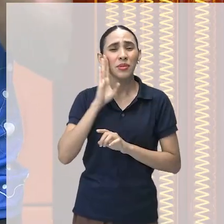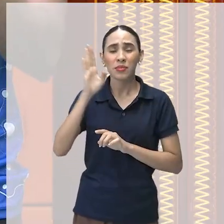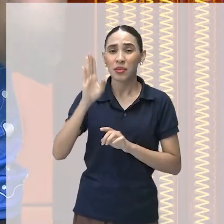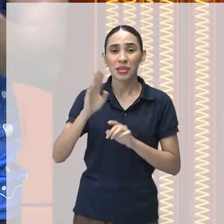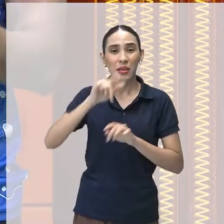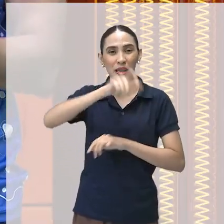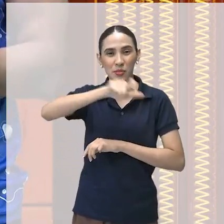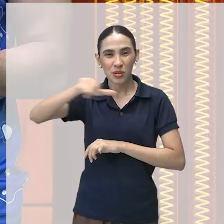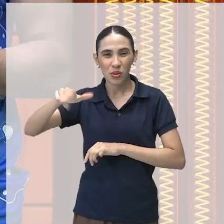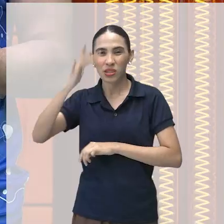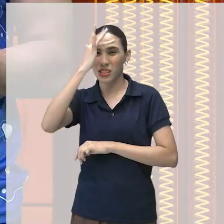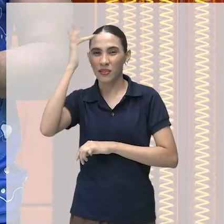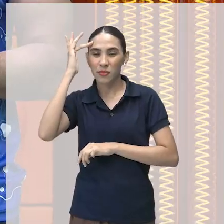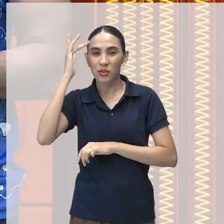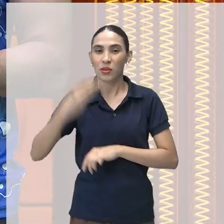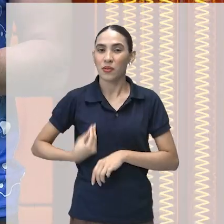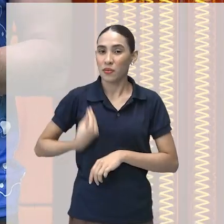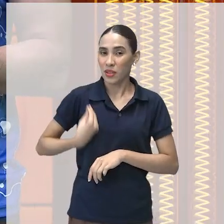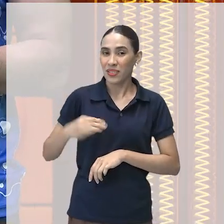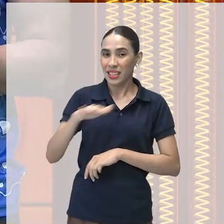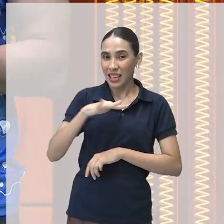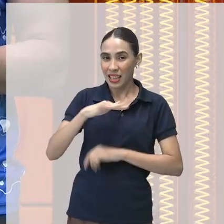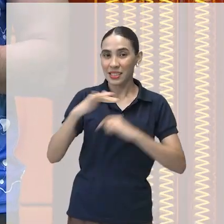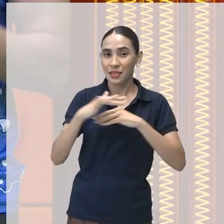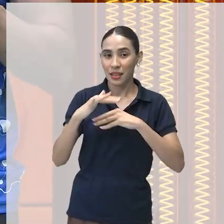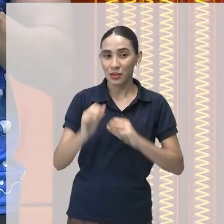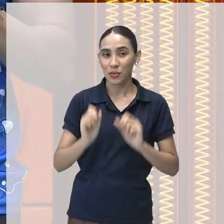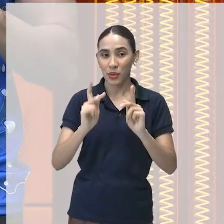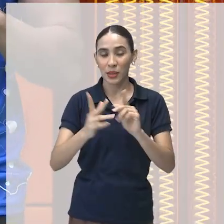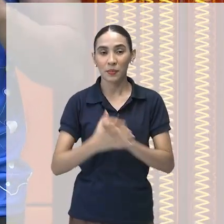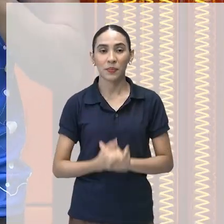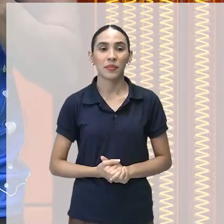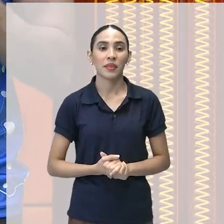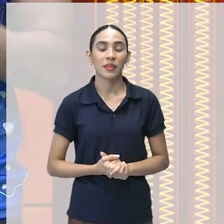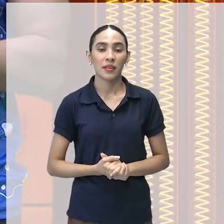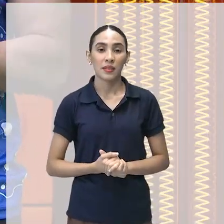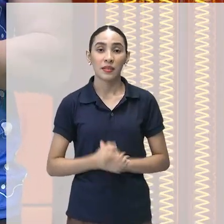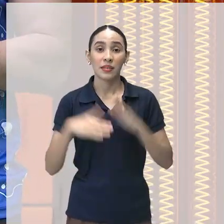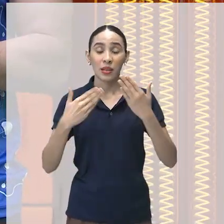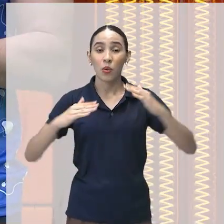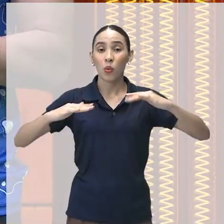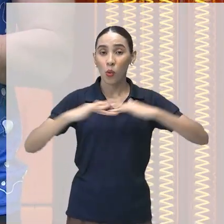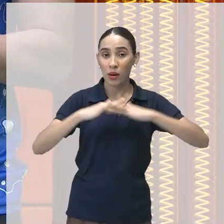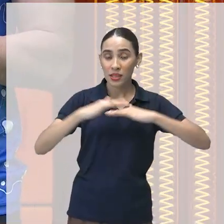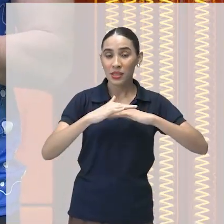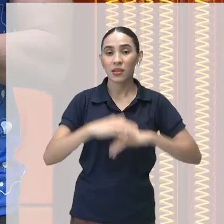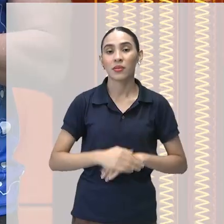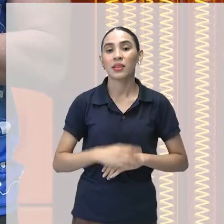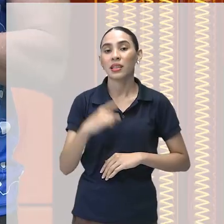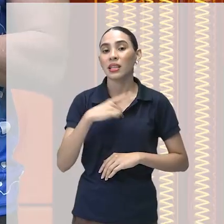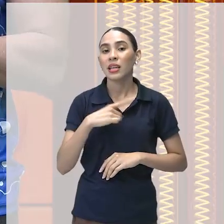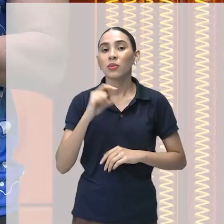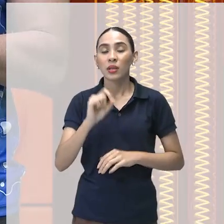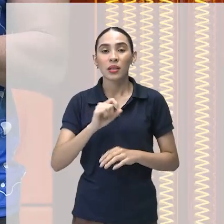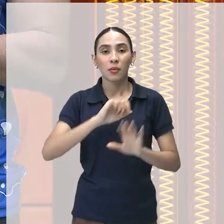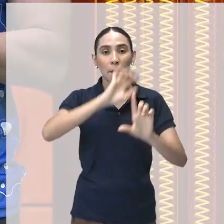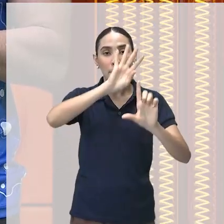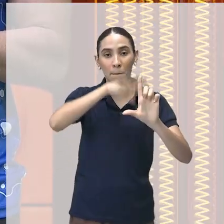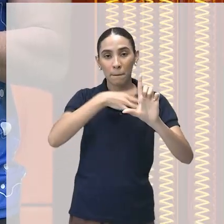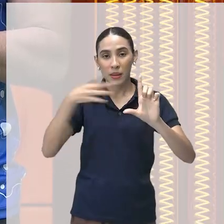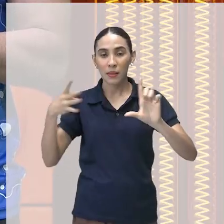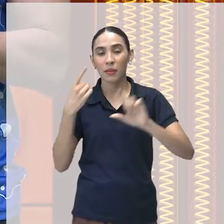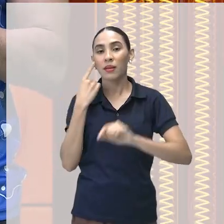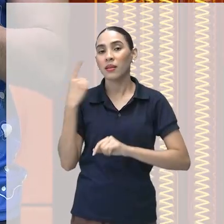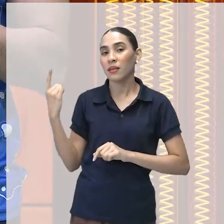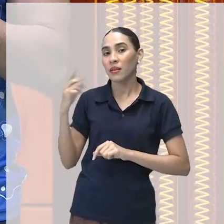as pessoas que vivem ali nas áreas urbanas, certo? Bem, falando em urbanização, eu tenho aqui uma tabela, né,